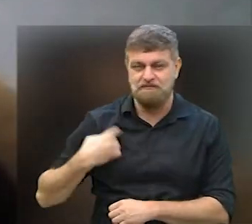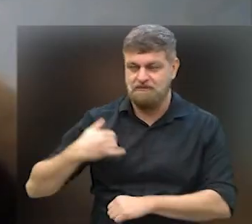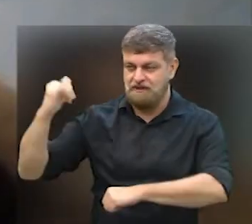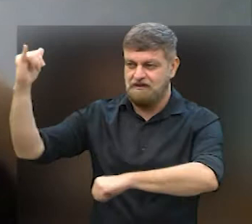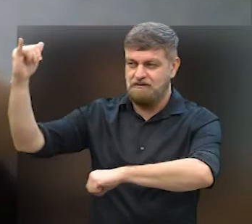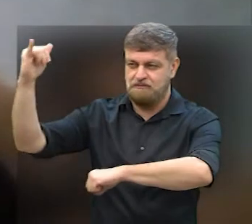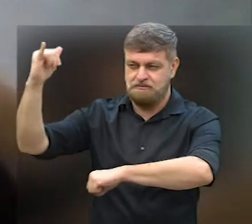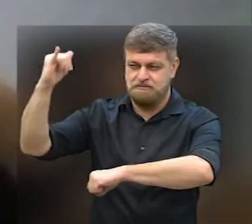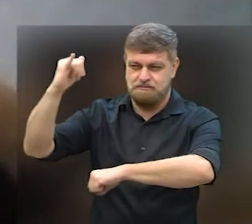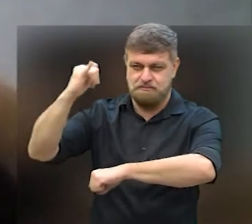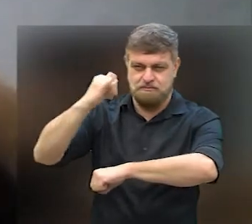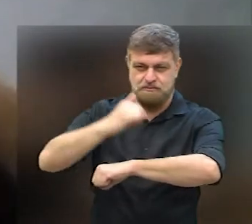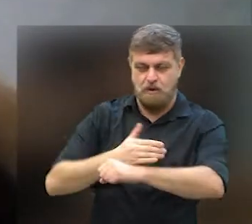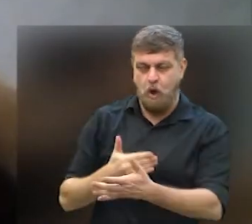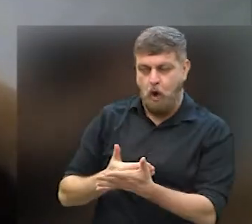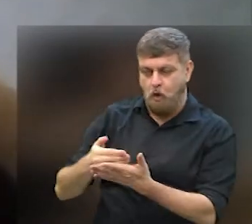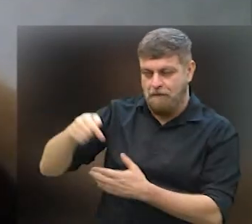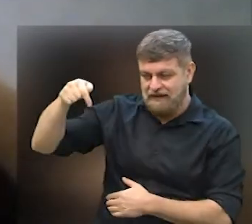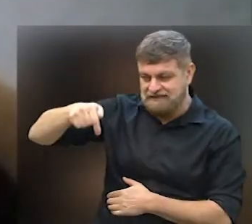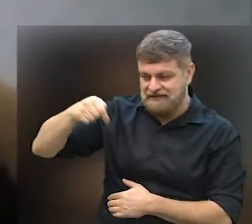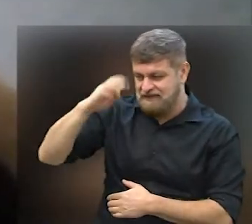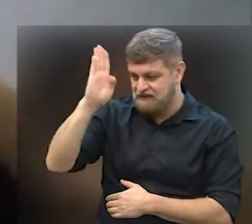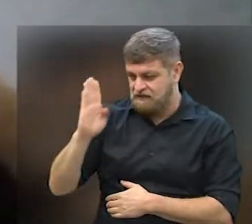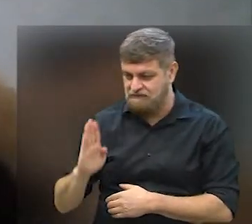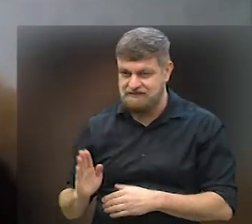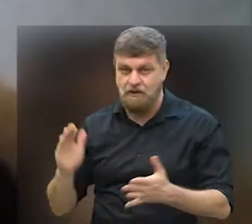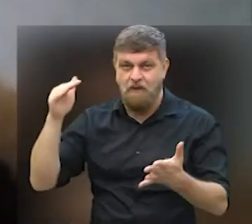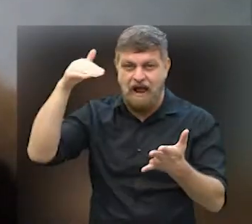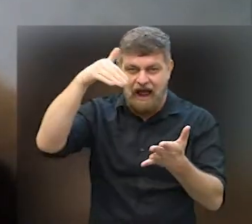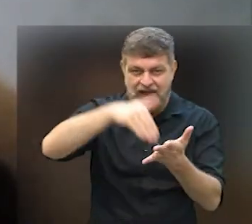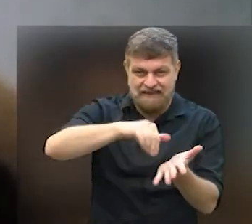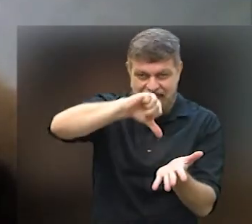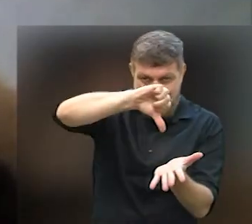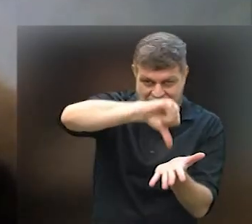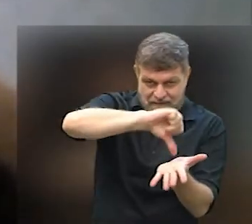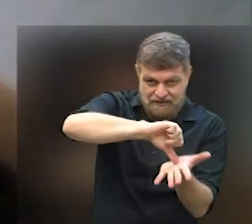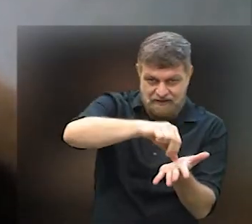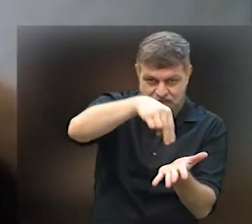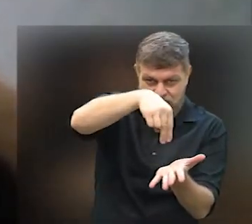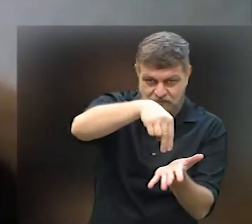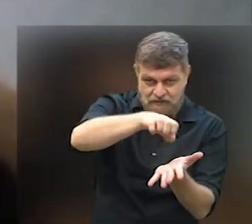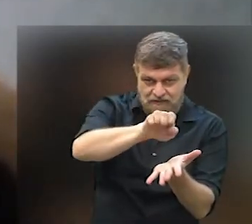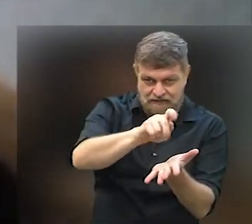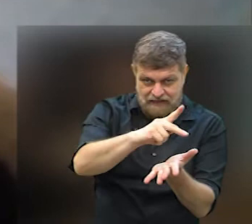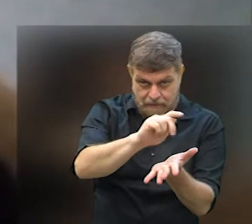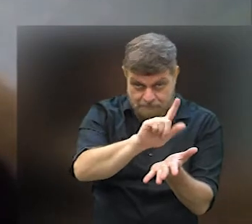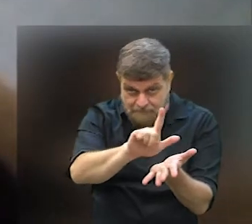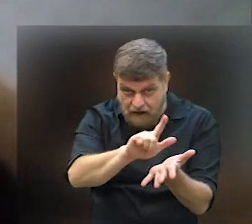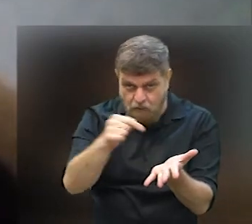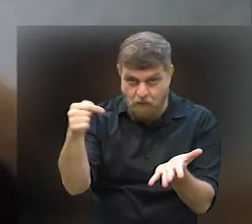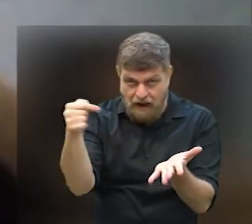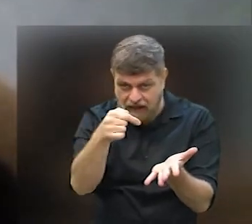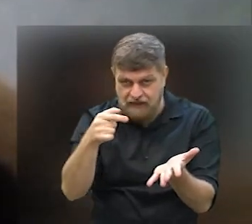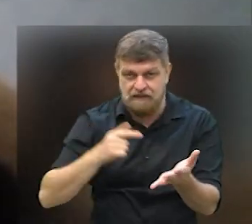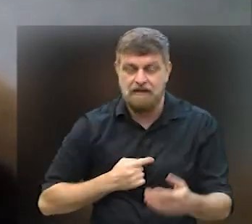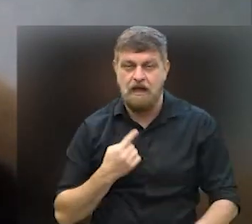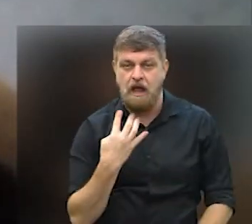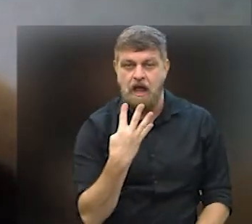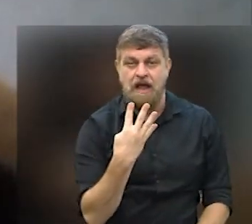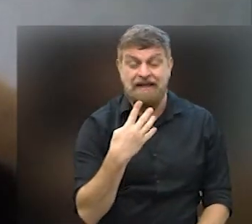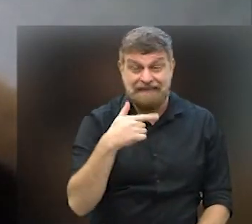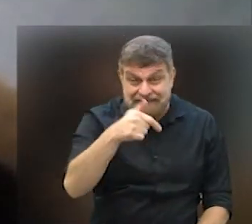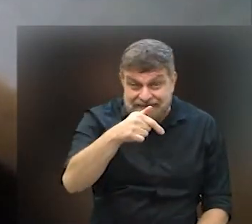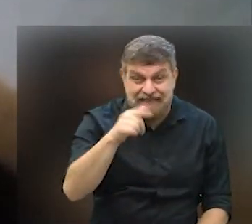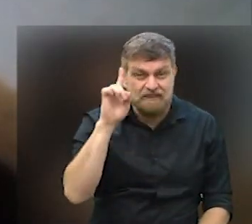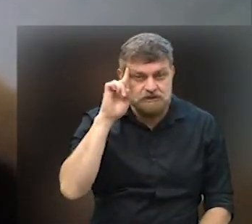voa, então a viagem começa saindo do Brasil, indo até Katmandu, capital do Nepal. No Nepal, a gente teve que cumprir a quarentena